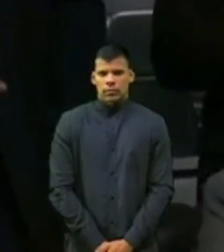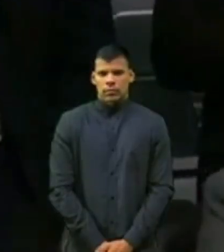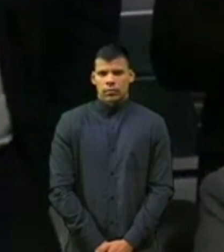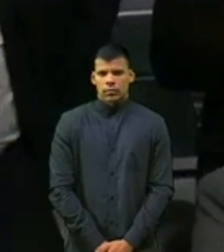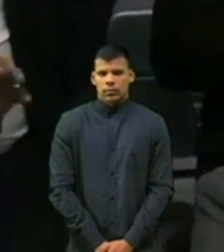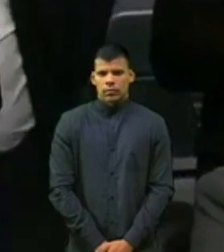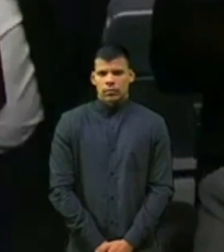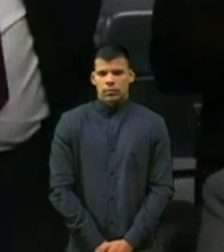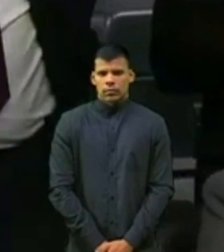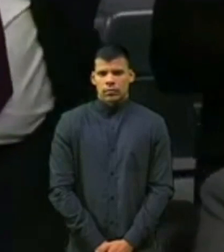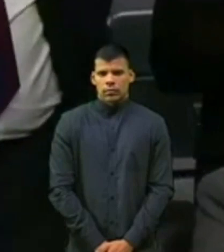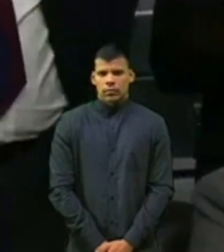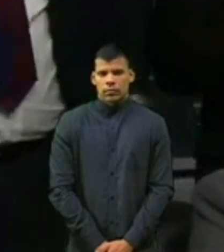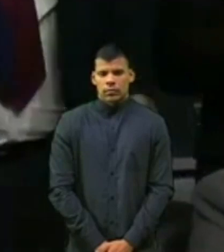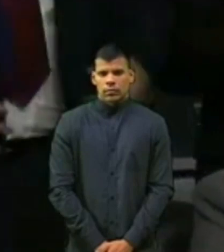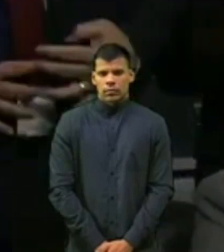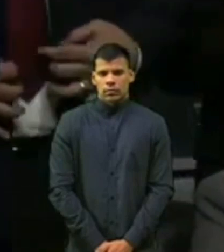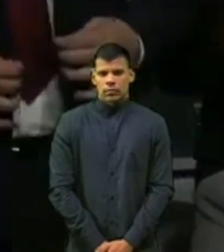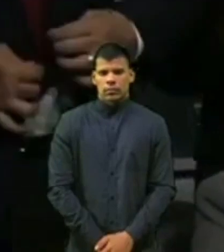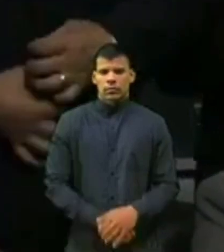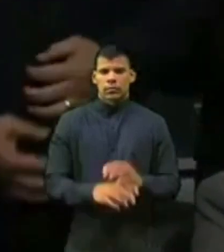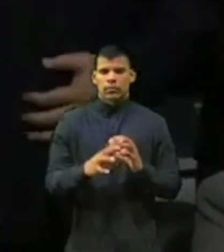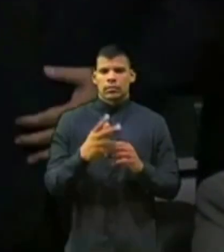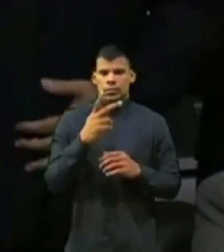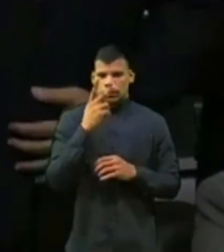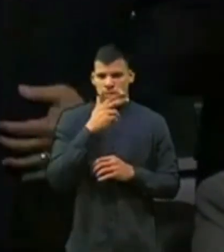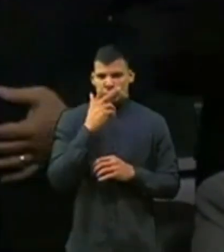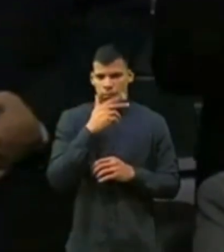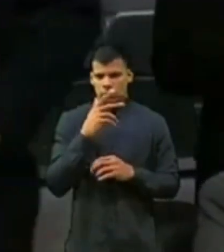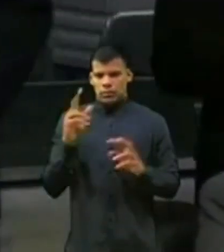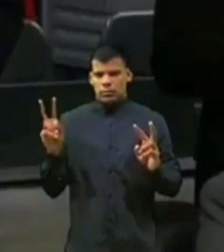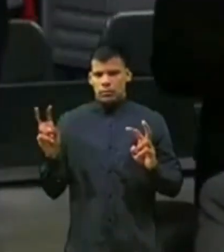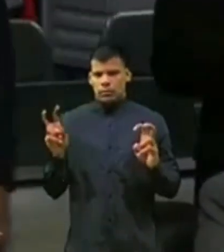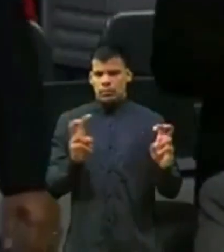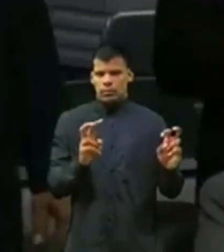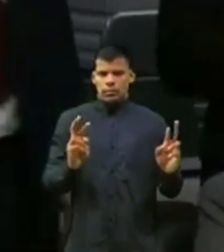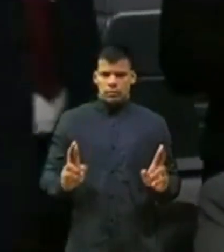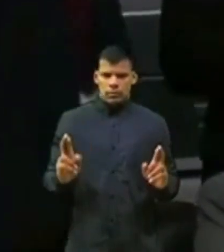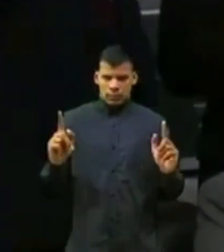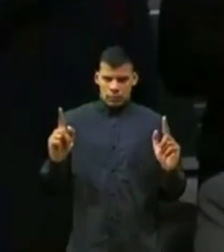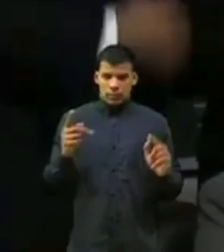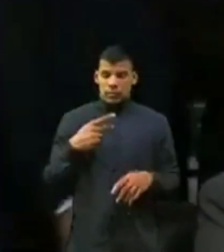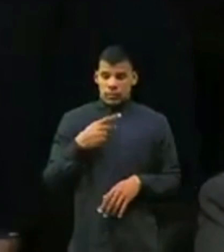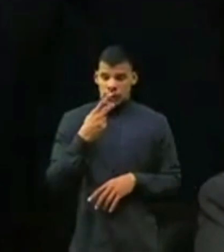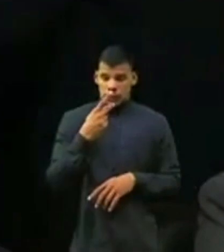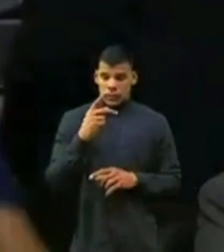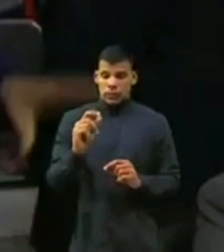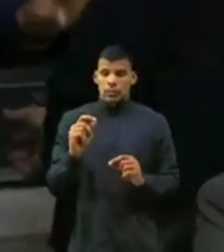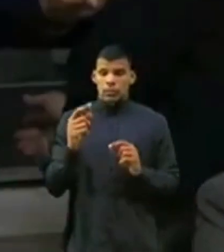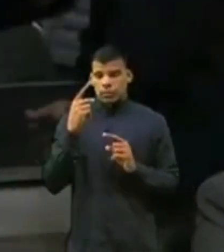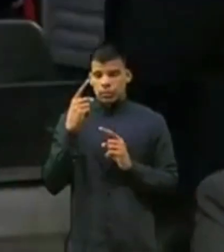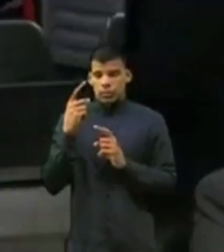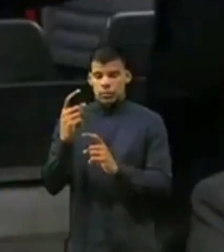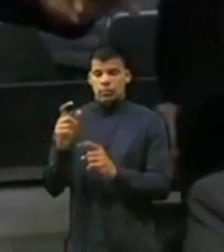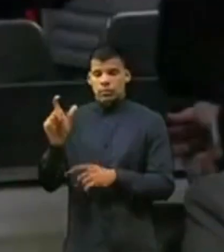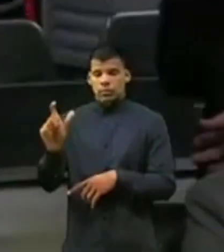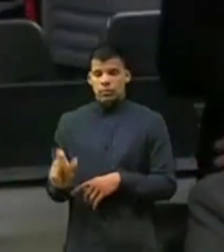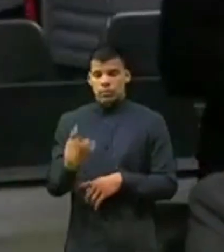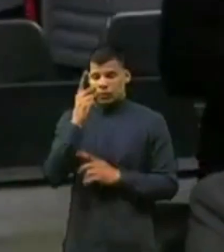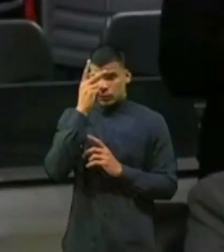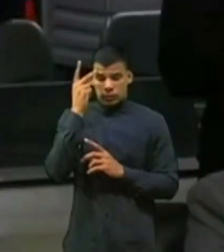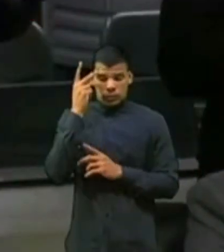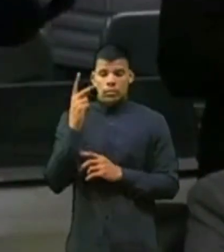era mais ou menos a mesma coisa, mas não é, são duas questões bem distintas. Nós estávamos falando sobre violência contra